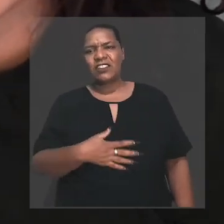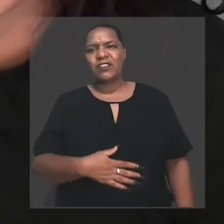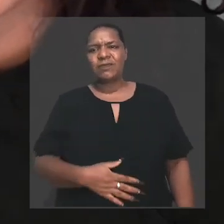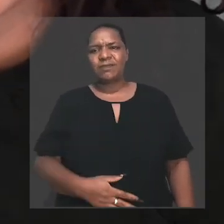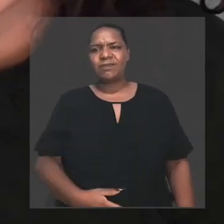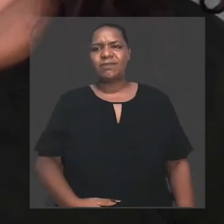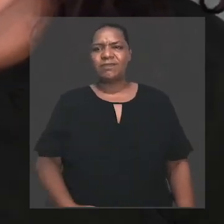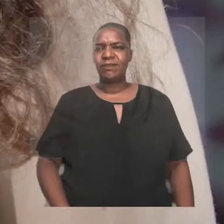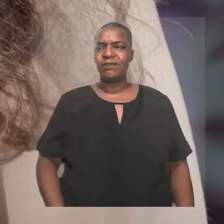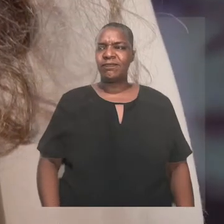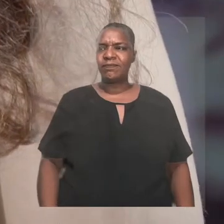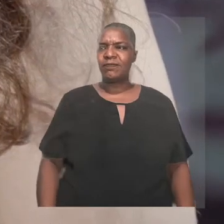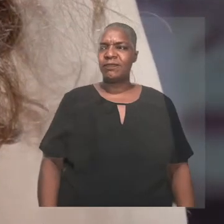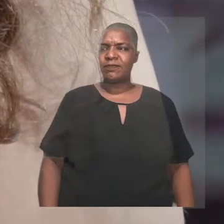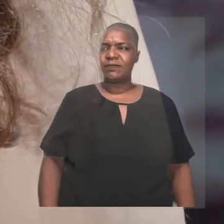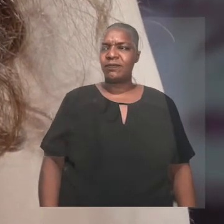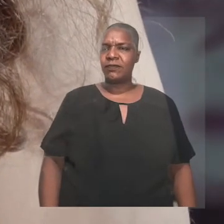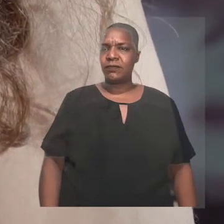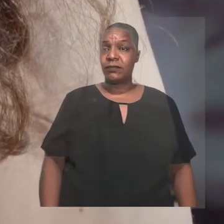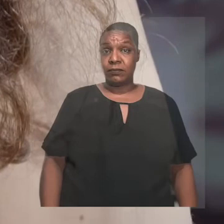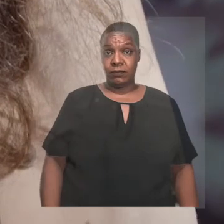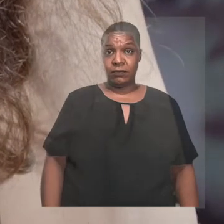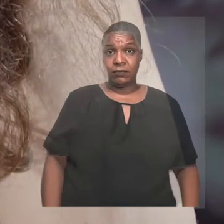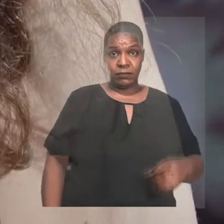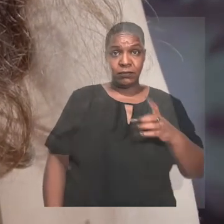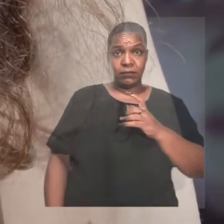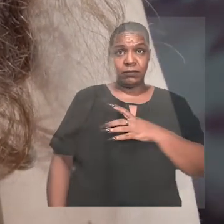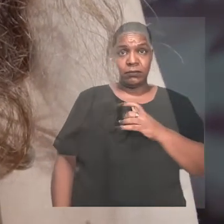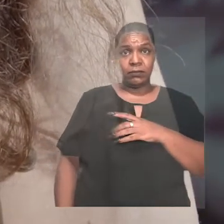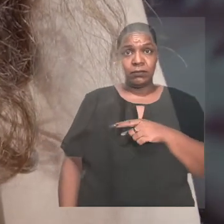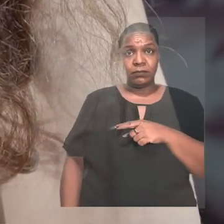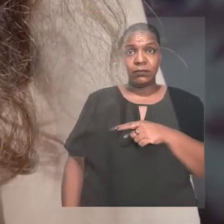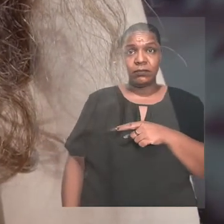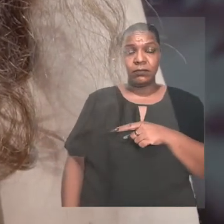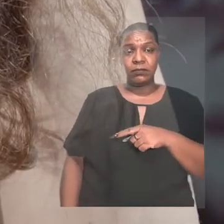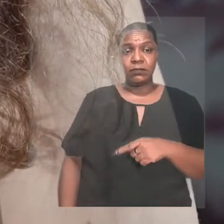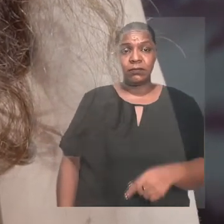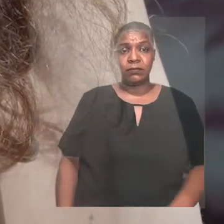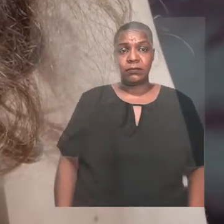Medo?